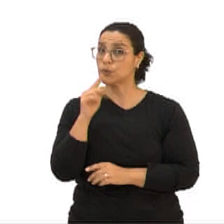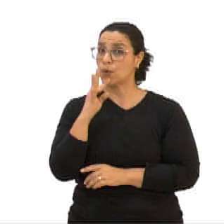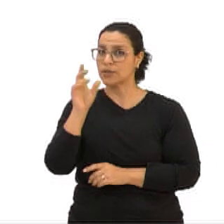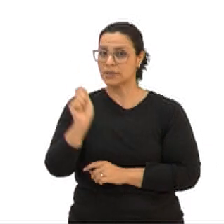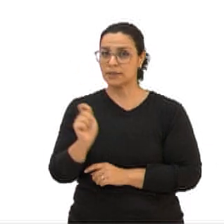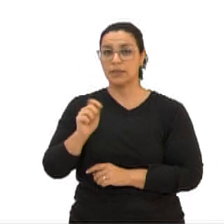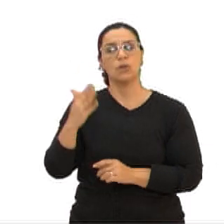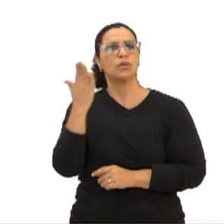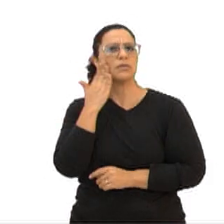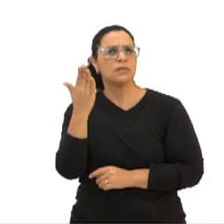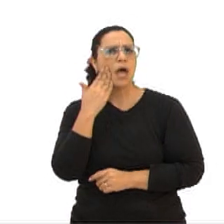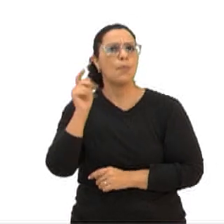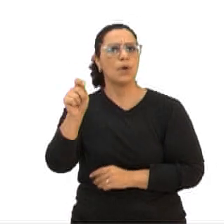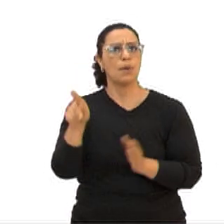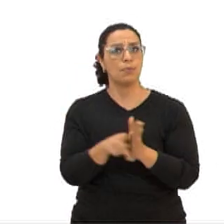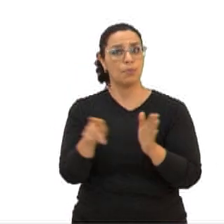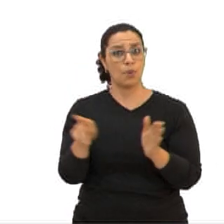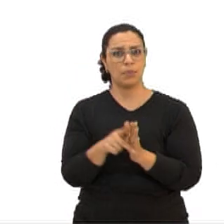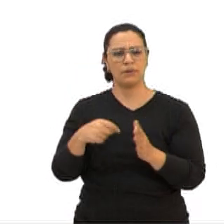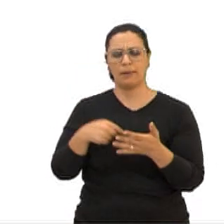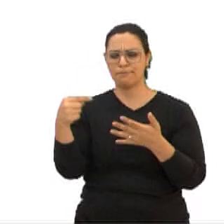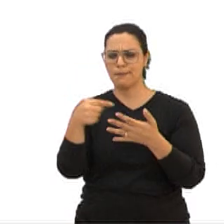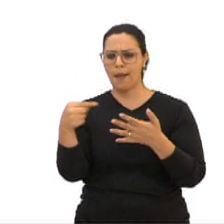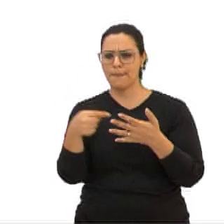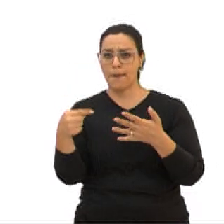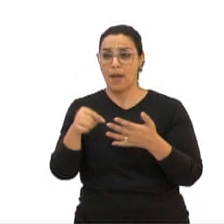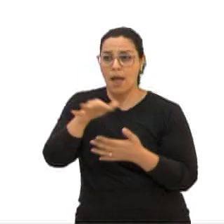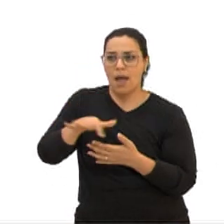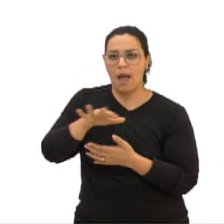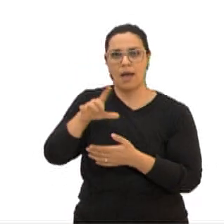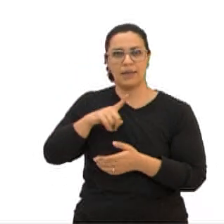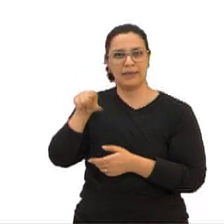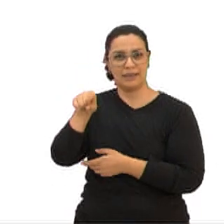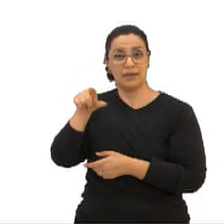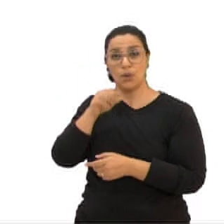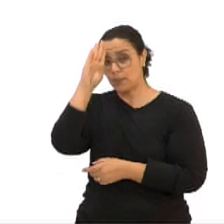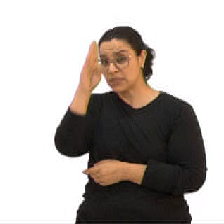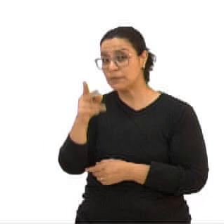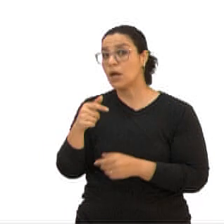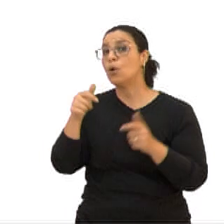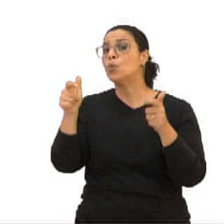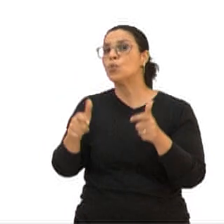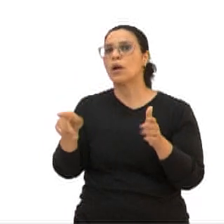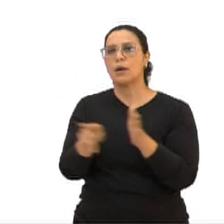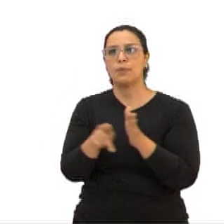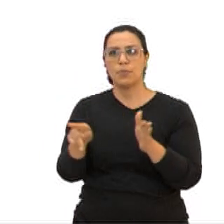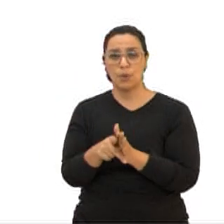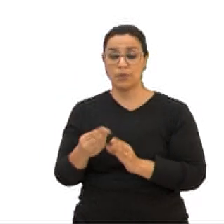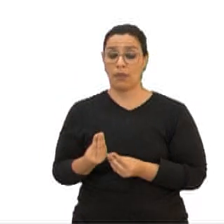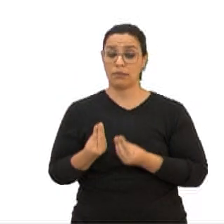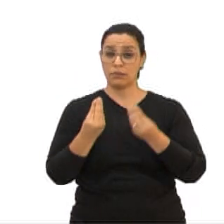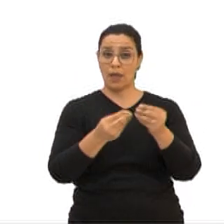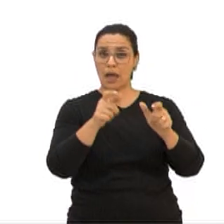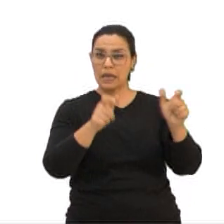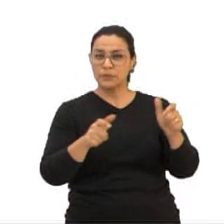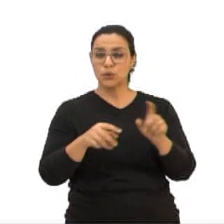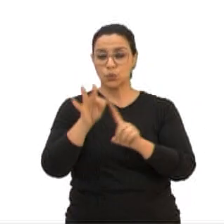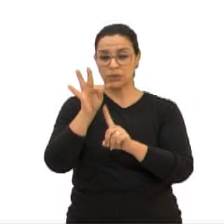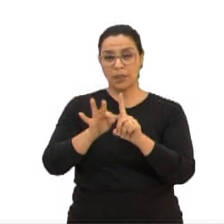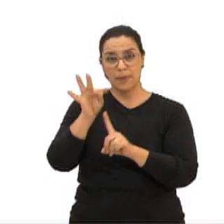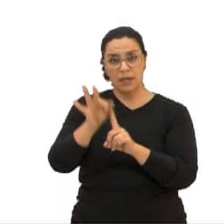Então sabe-se que, além dos fatores regionais, o principal elemento que propicia as